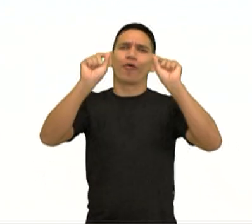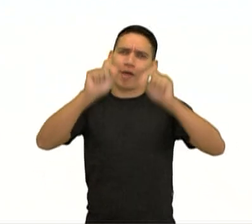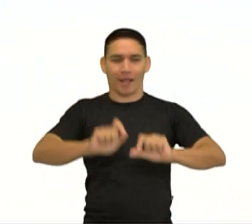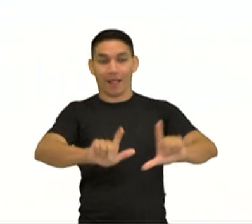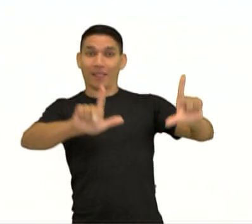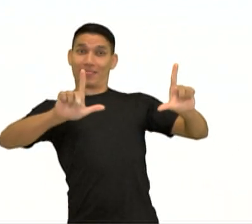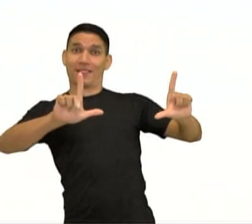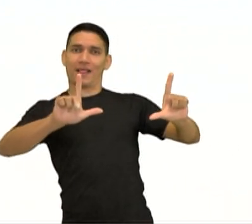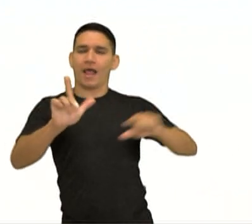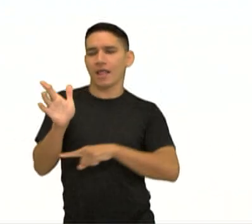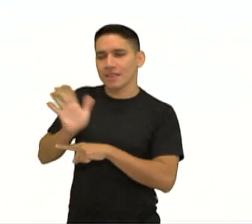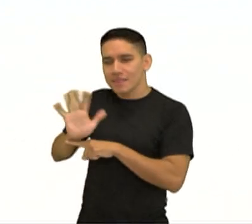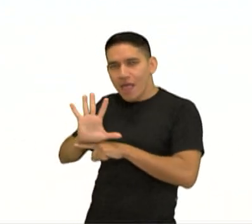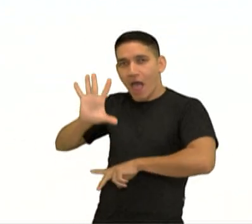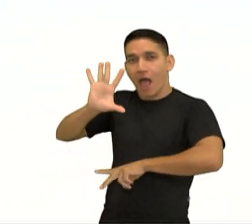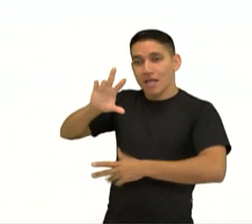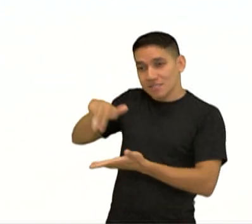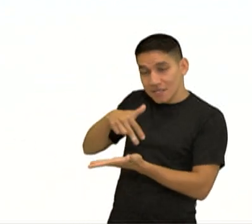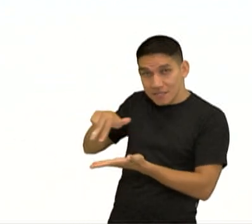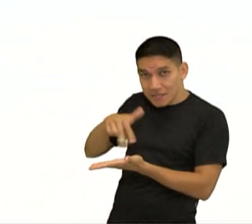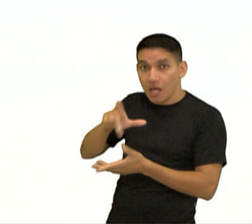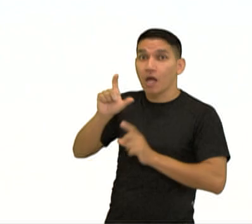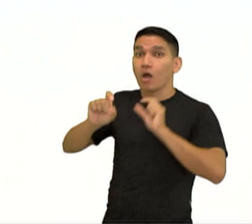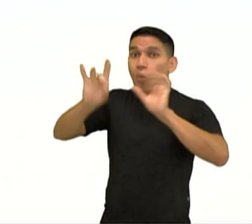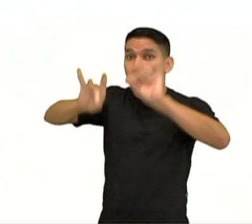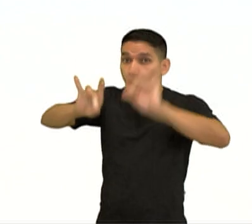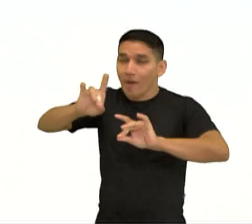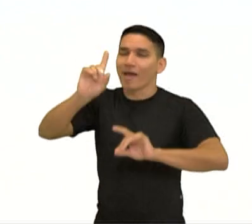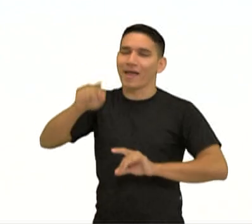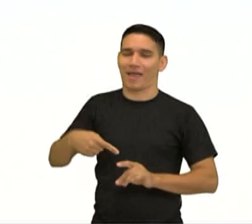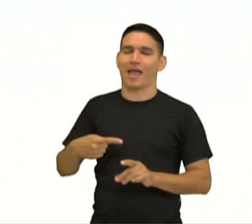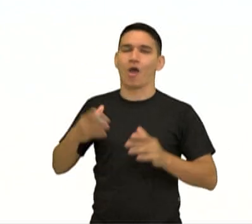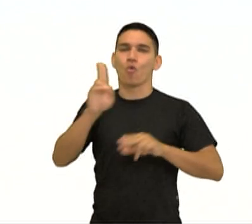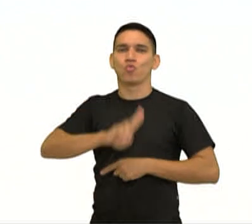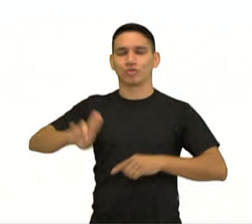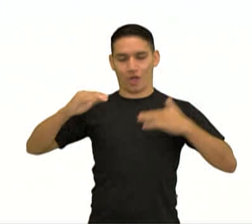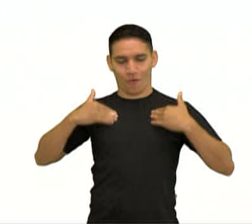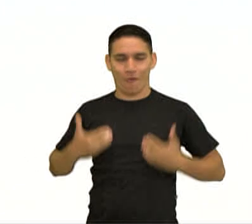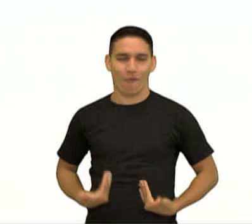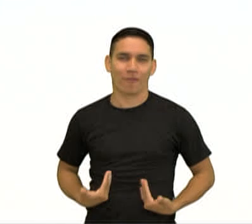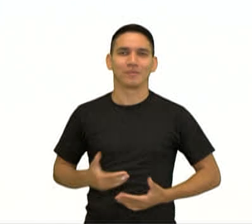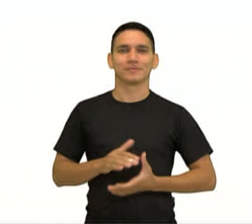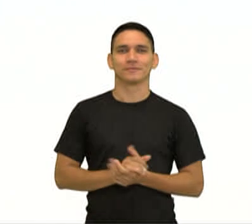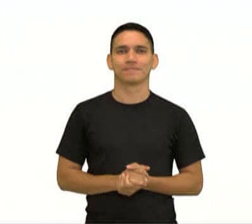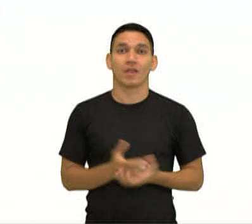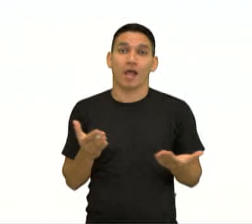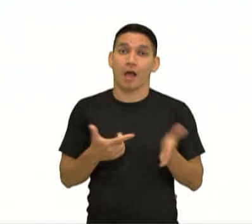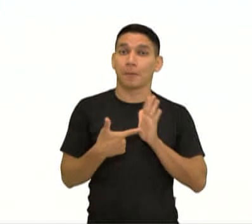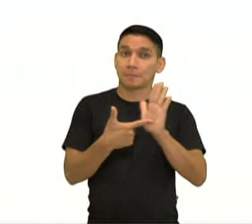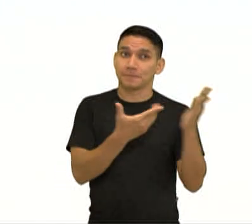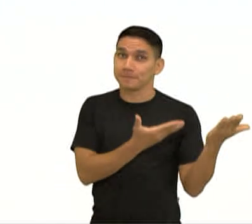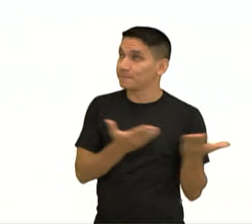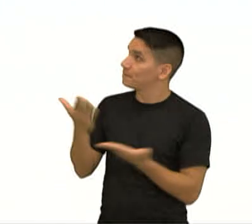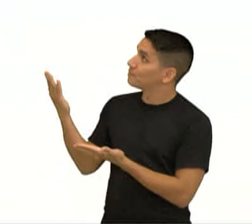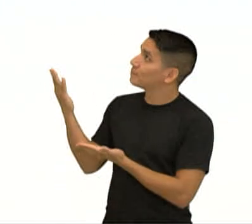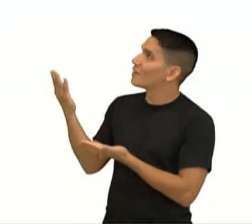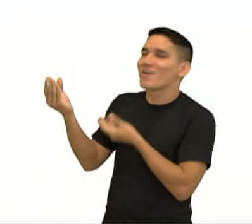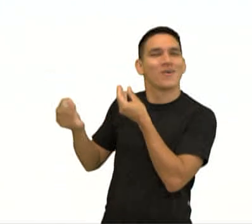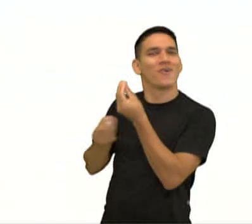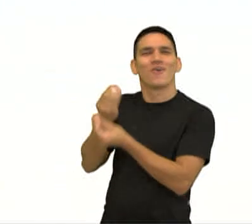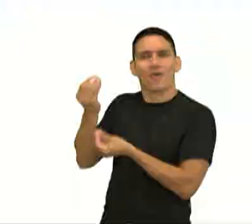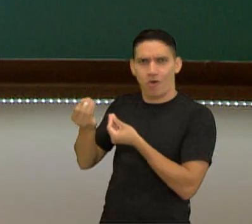No teatro e na dança, o principal suporte é o corpo. Agora eu vou trazer para vocês